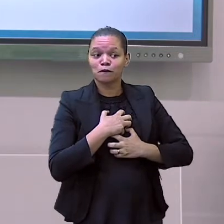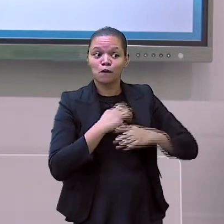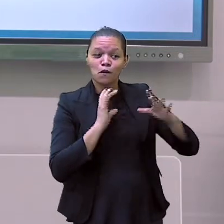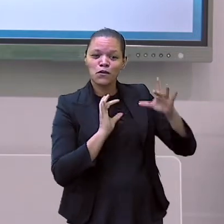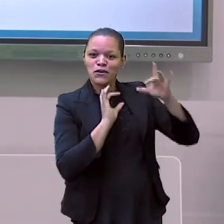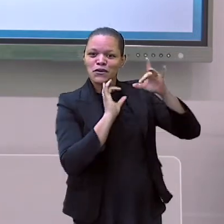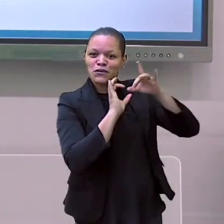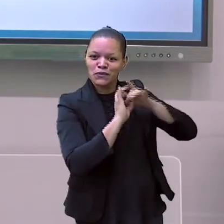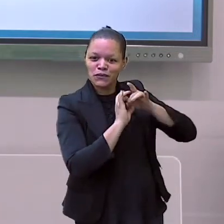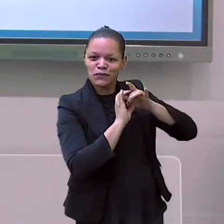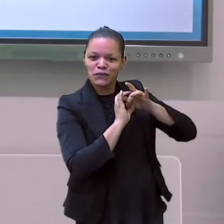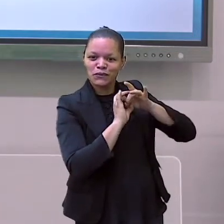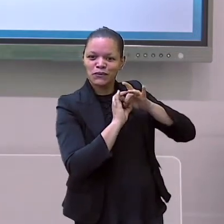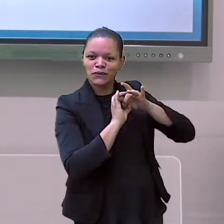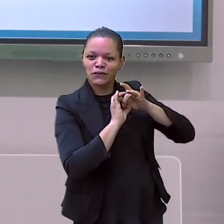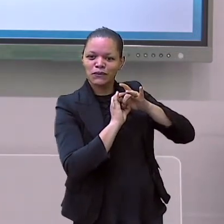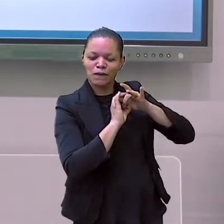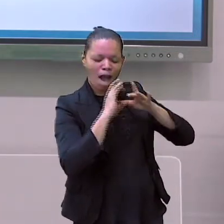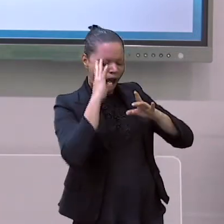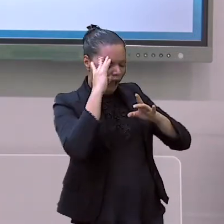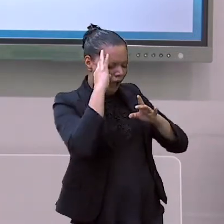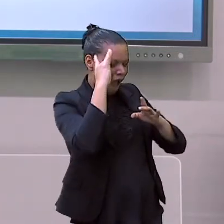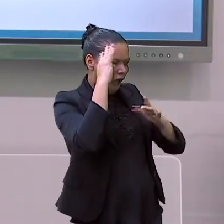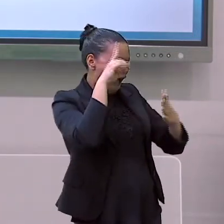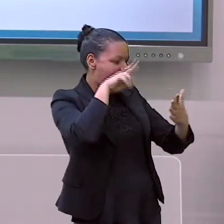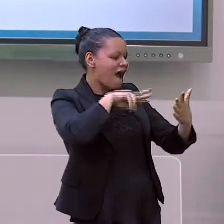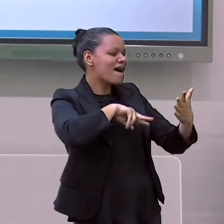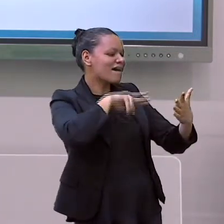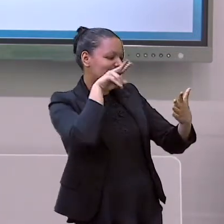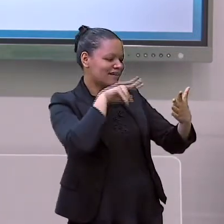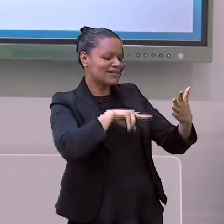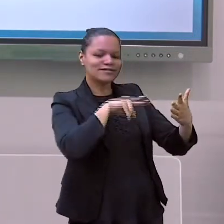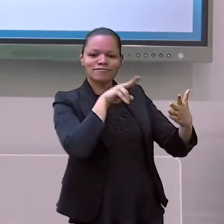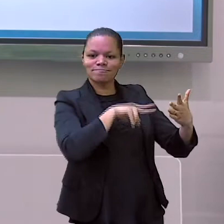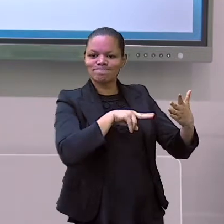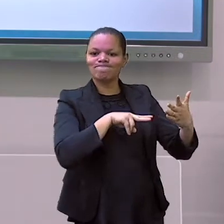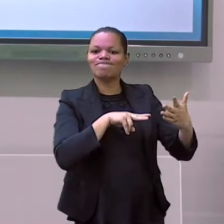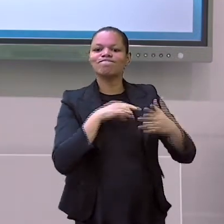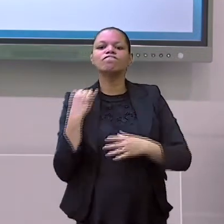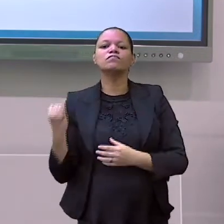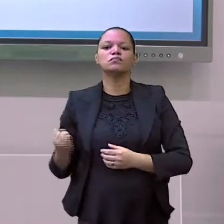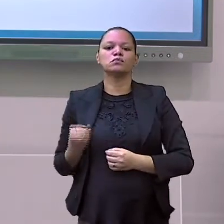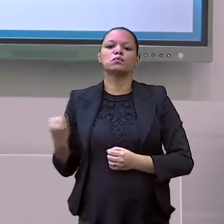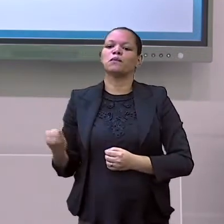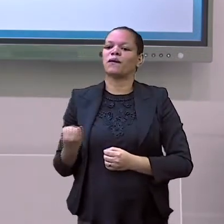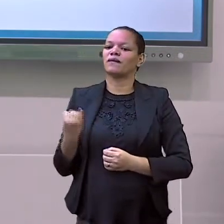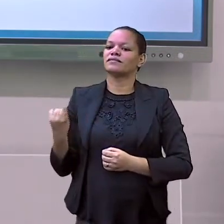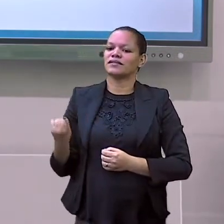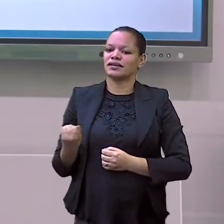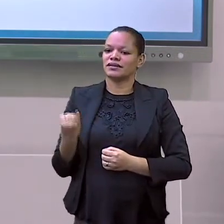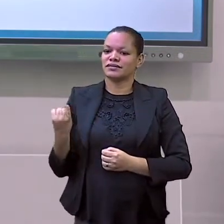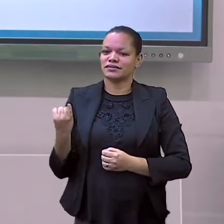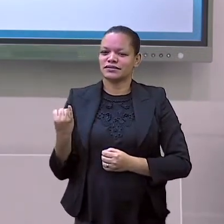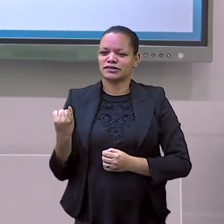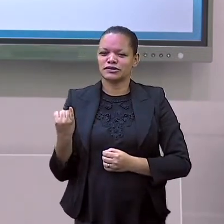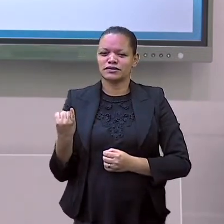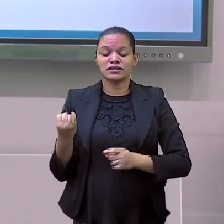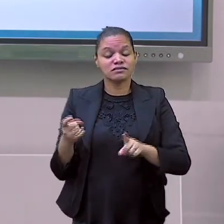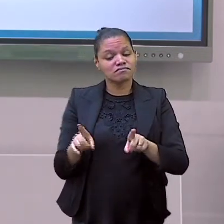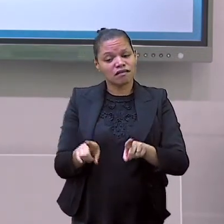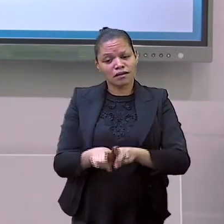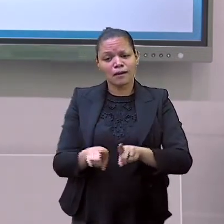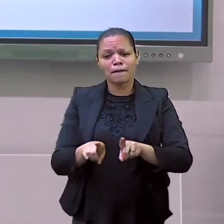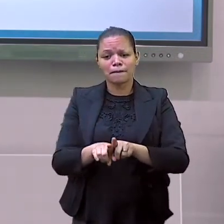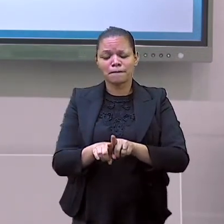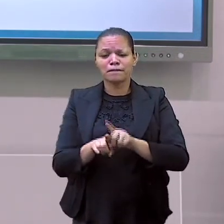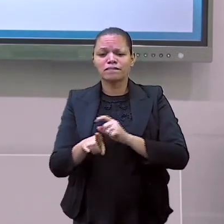entre você, o poema e a leitura. E isso é muito o quê? Prazeroso. E tem também